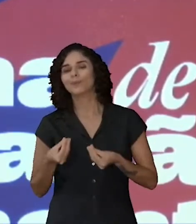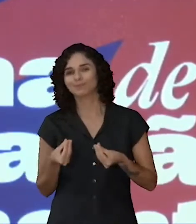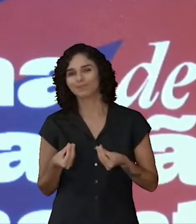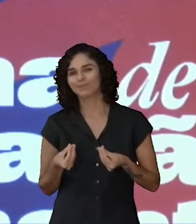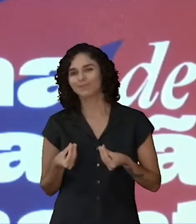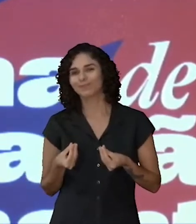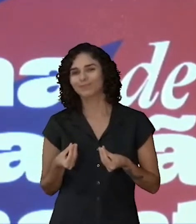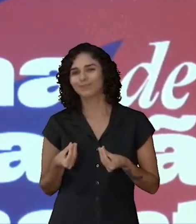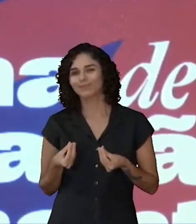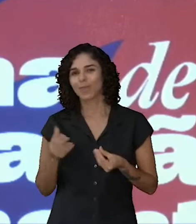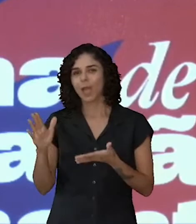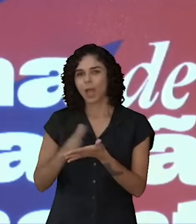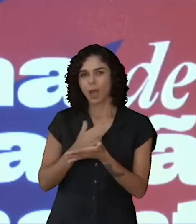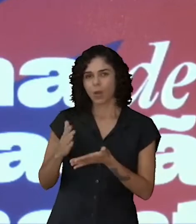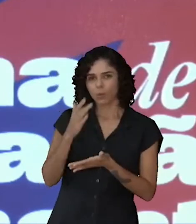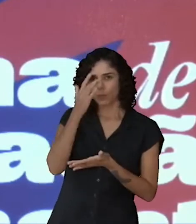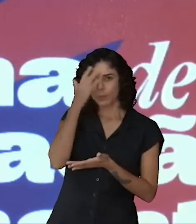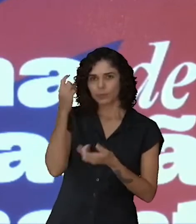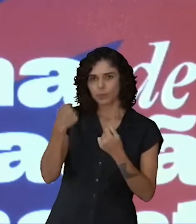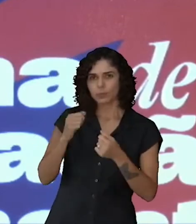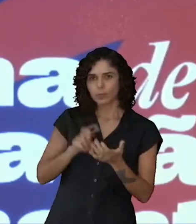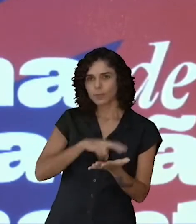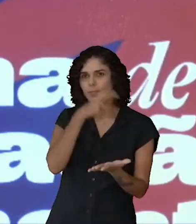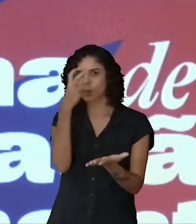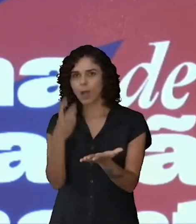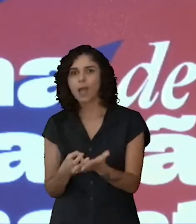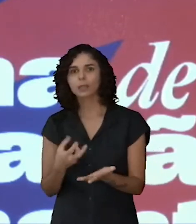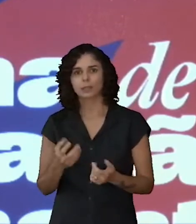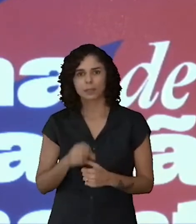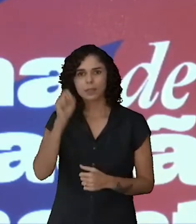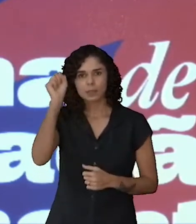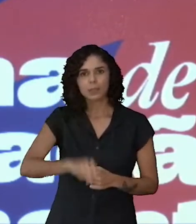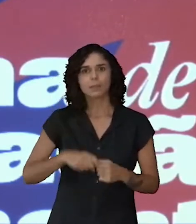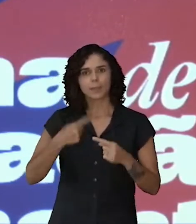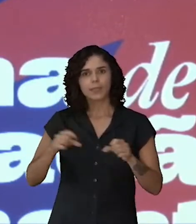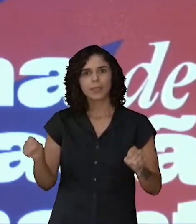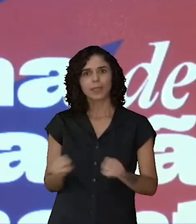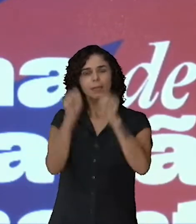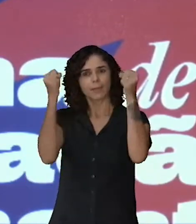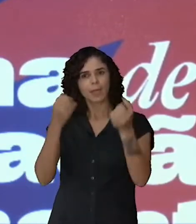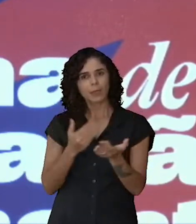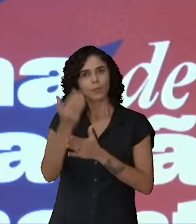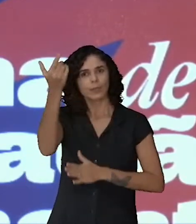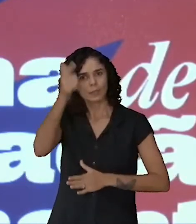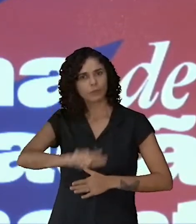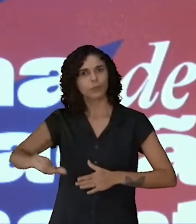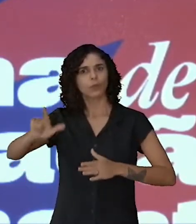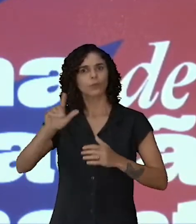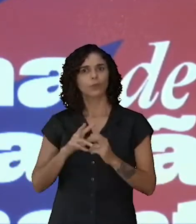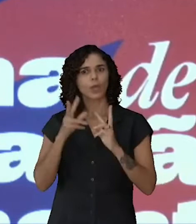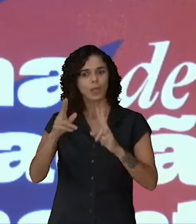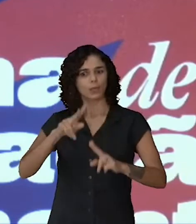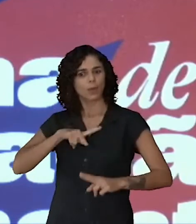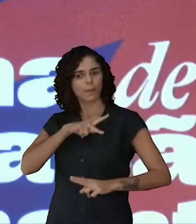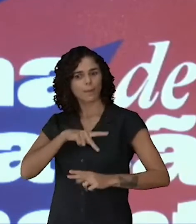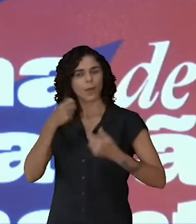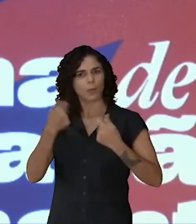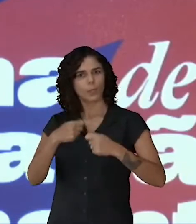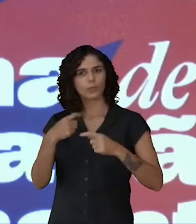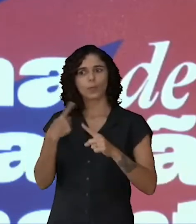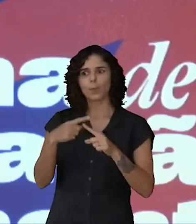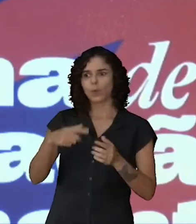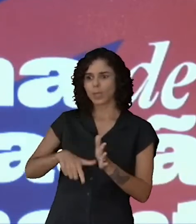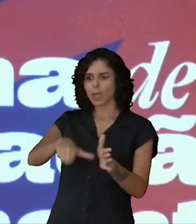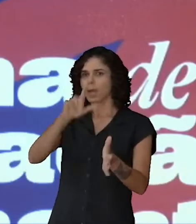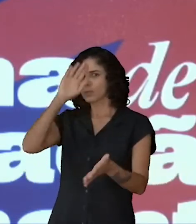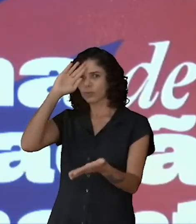Alguns precisam cair, como Paulo precisou cair do cavalo, porque são tão incrédulos, que aí o Espírito vem e faz um regaço na frente de todo